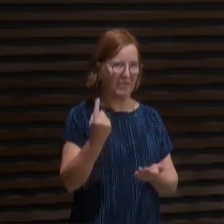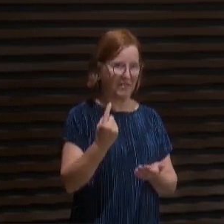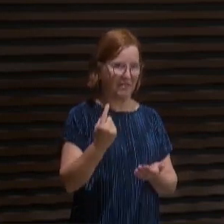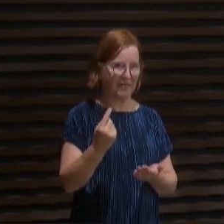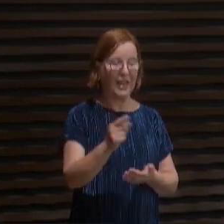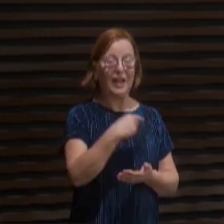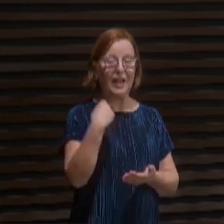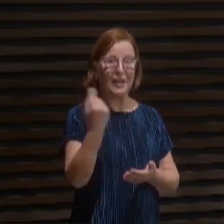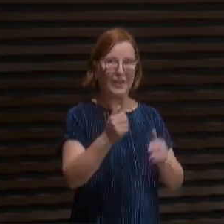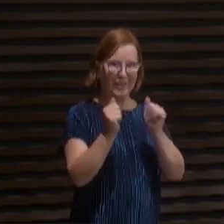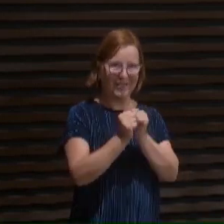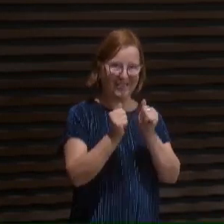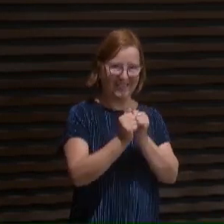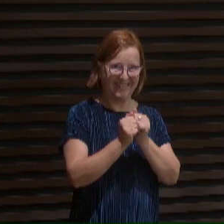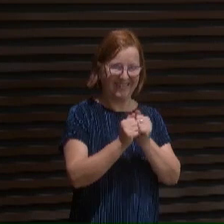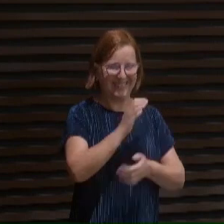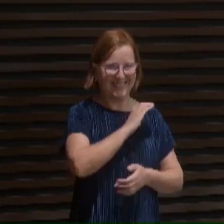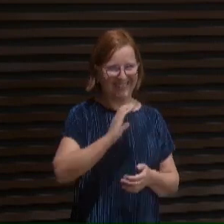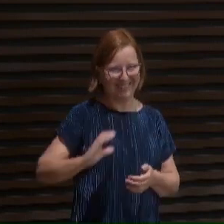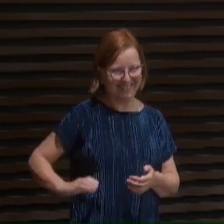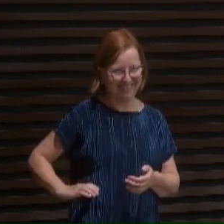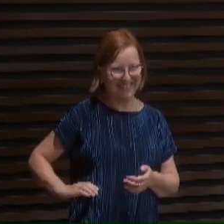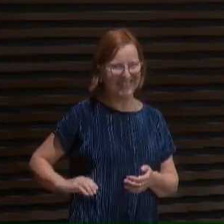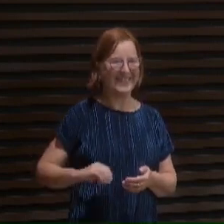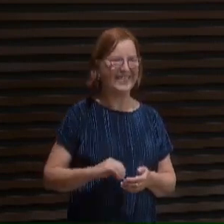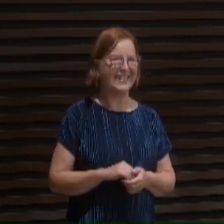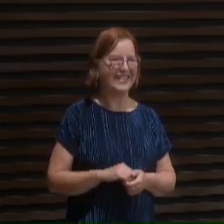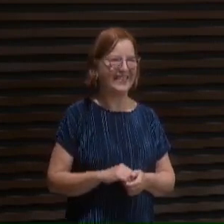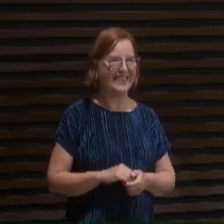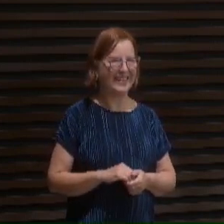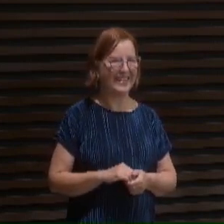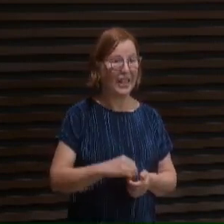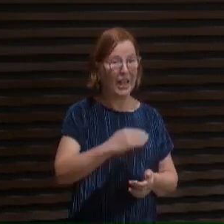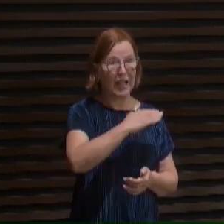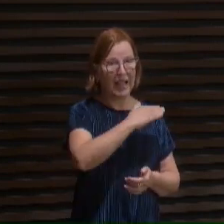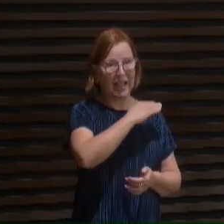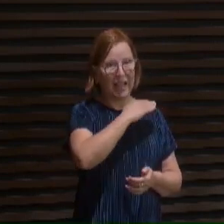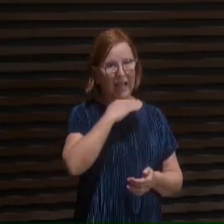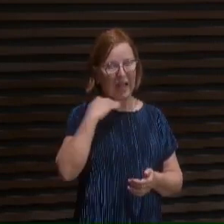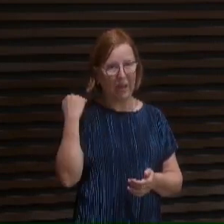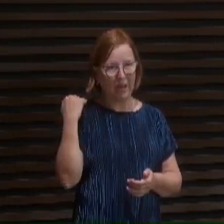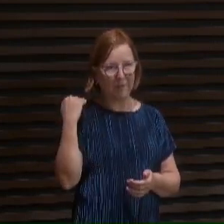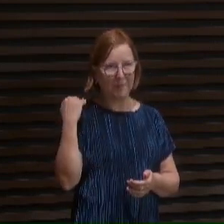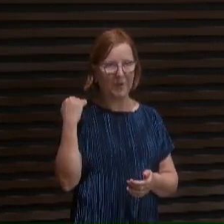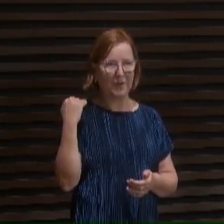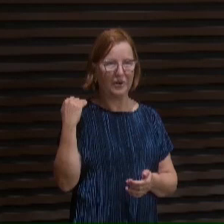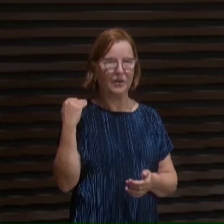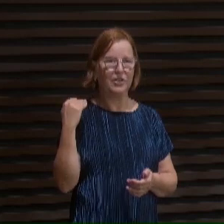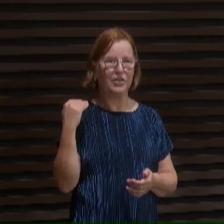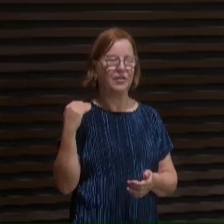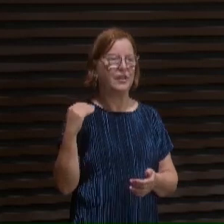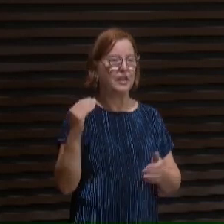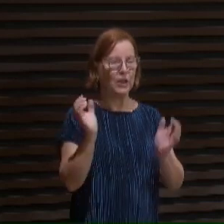fomos ressuscitados juntamente com Cristo. Aquela morte é uma morte compactuada conosco, é